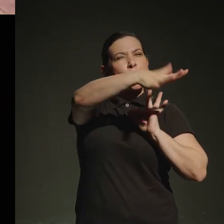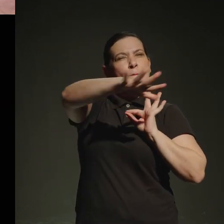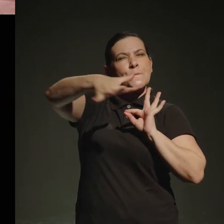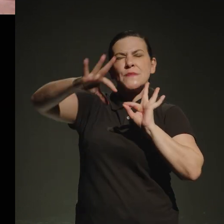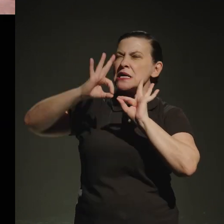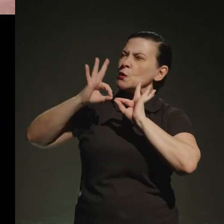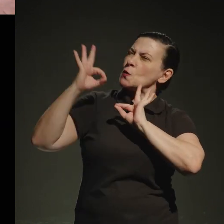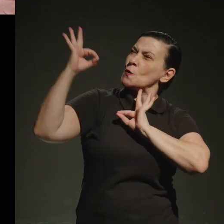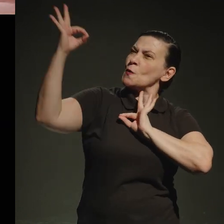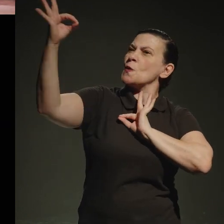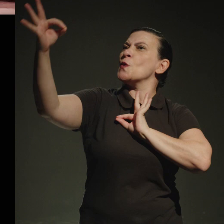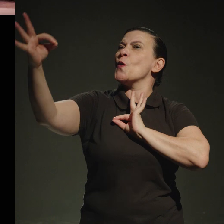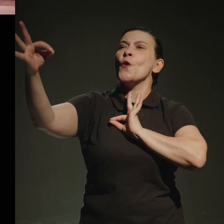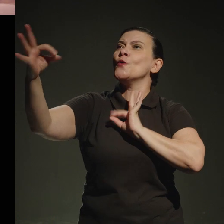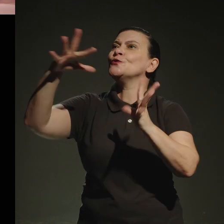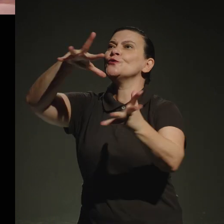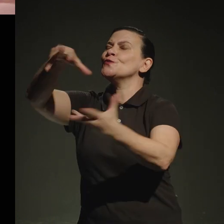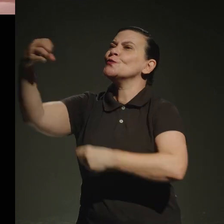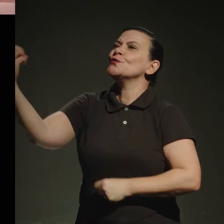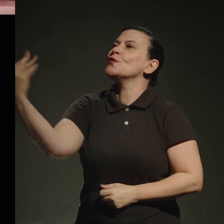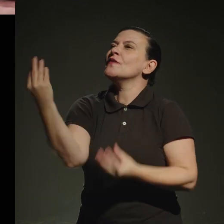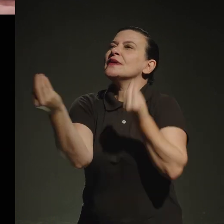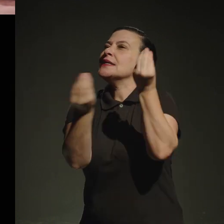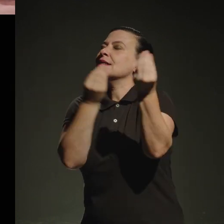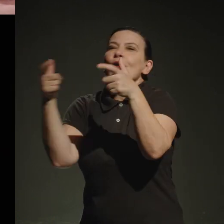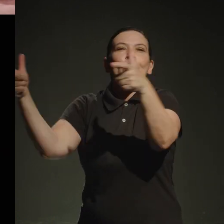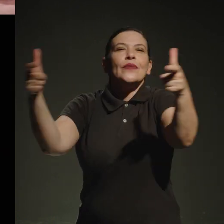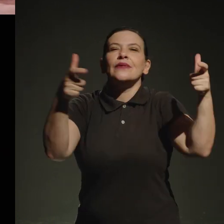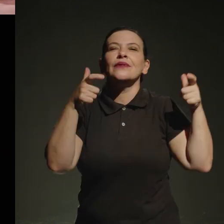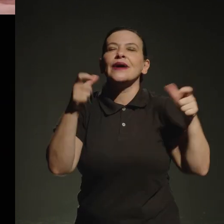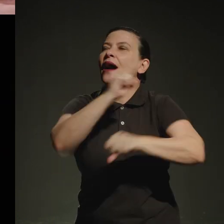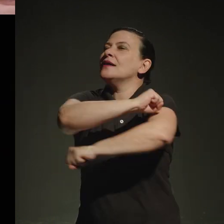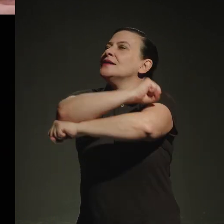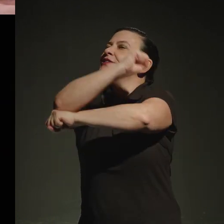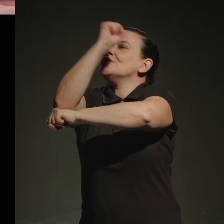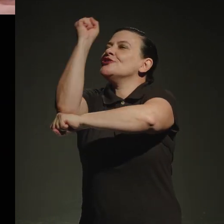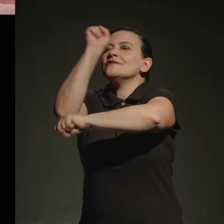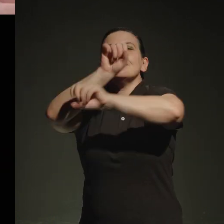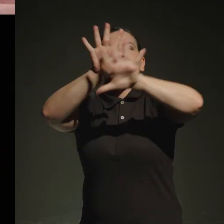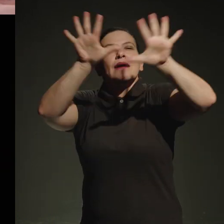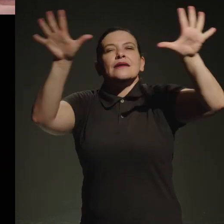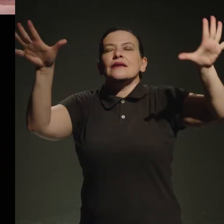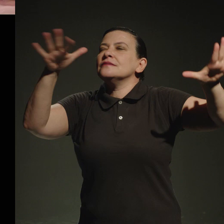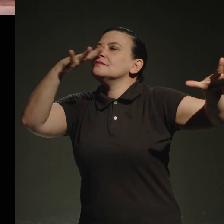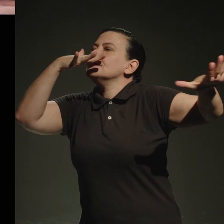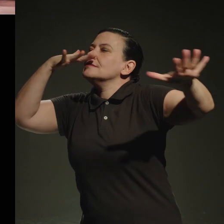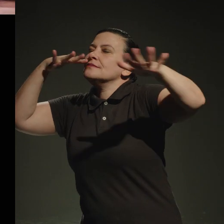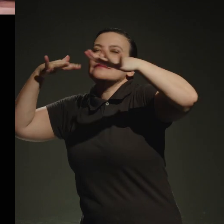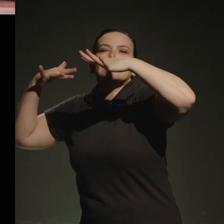Dizem que existe um novo mundo do outro lado do mar sem fim. Como será por lá? Como será o perfume das manhãs do Novo